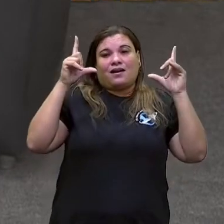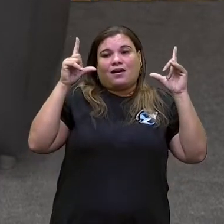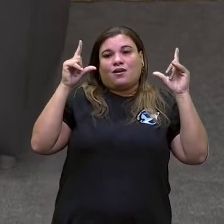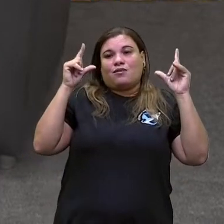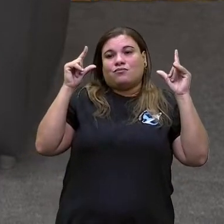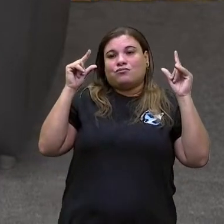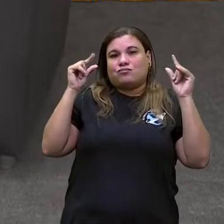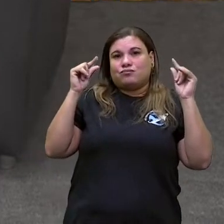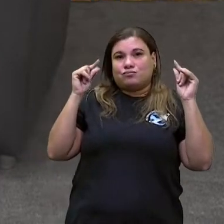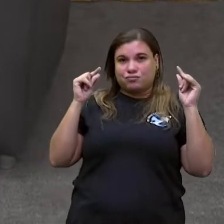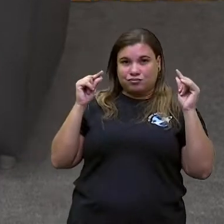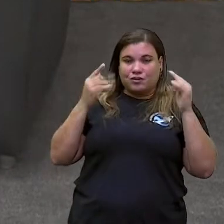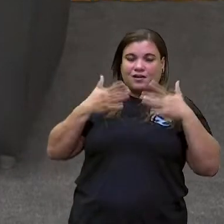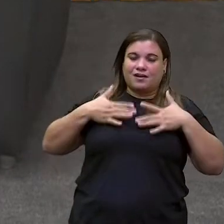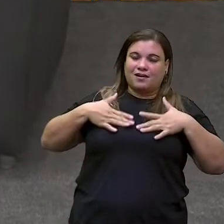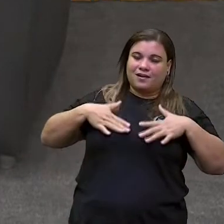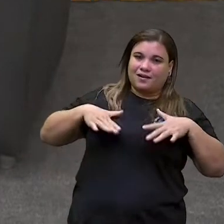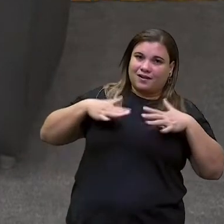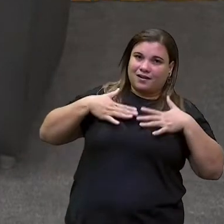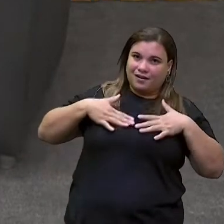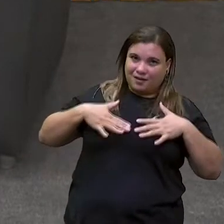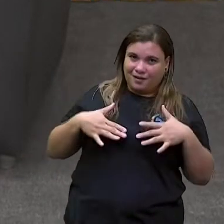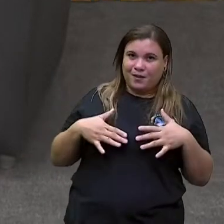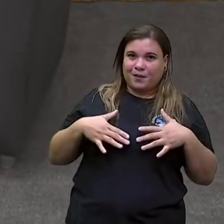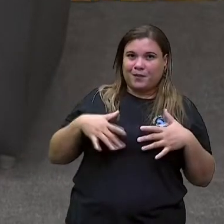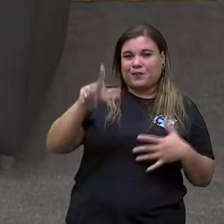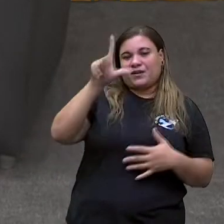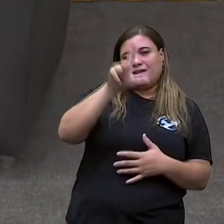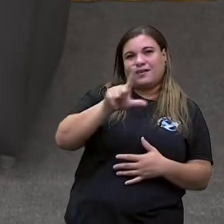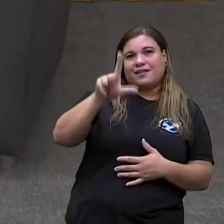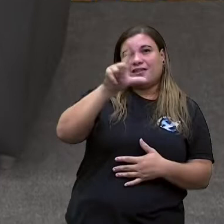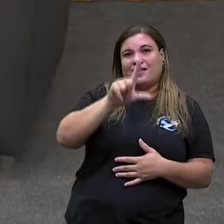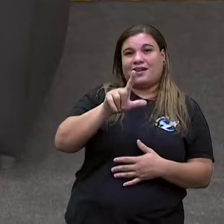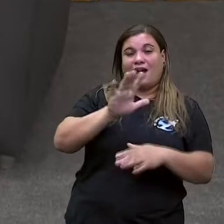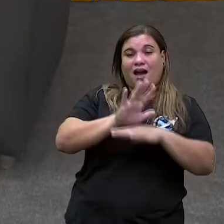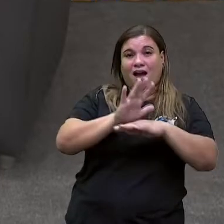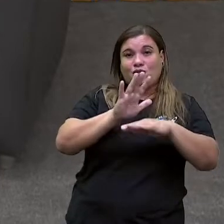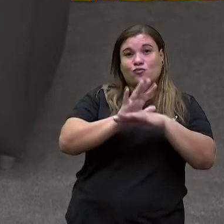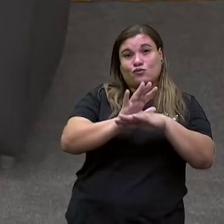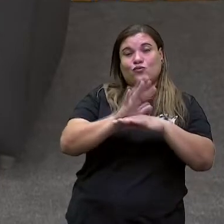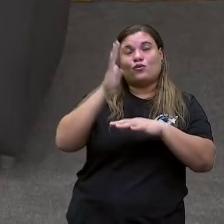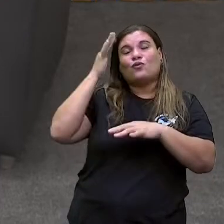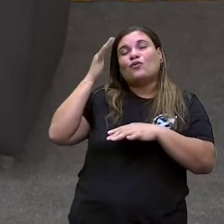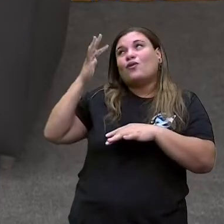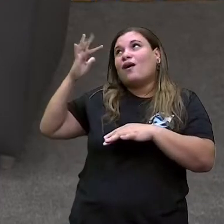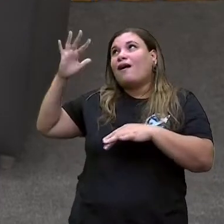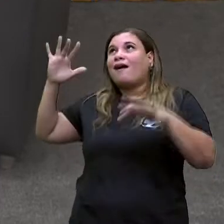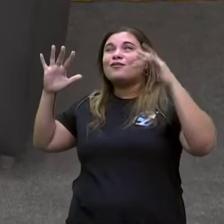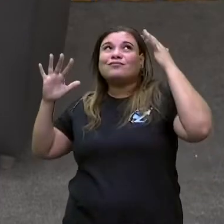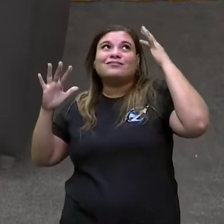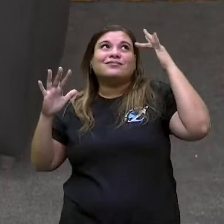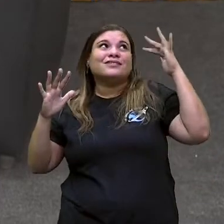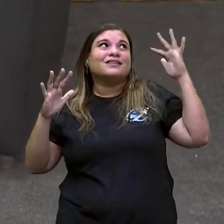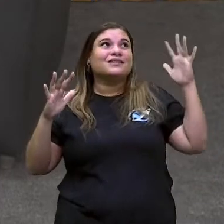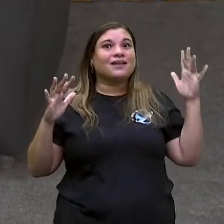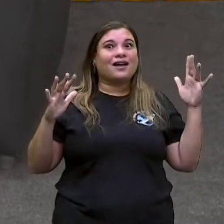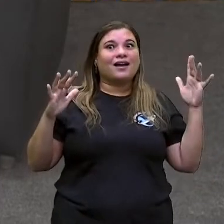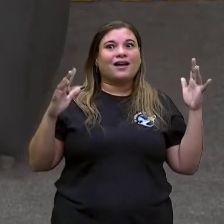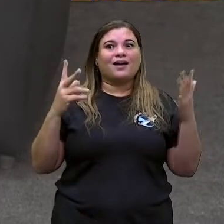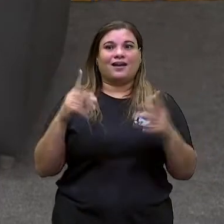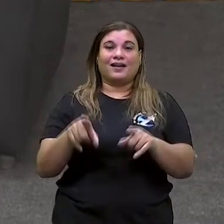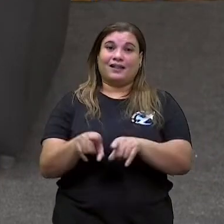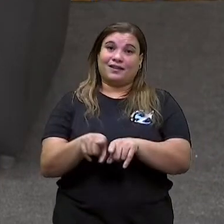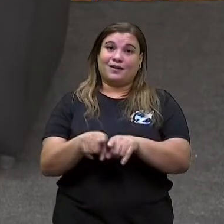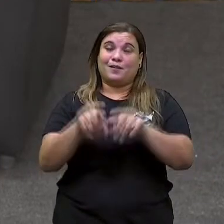Você entrou em estado de flow. E entrar em estado de flow é muito importante para a nossa saúde mental. Fazer